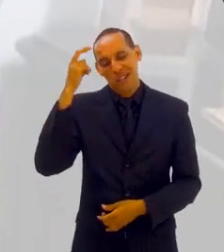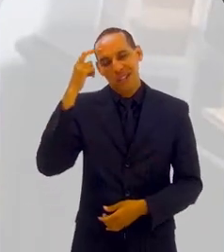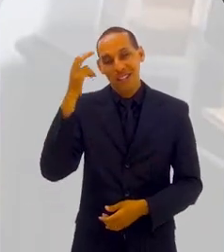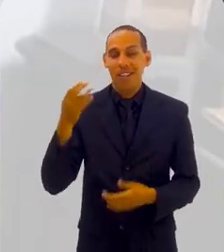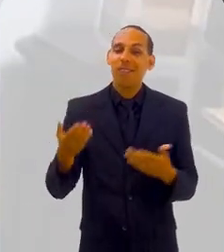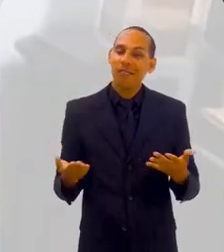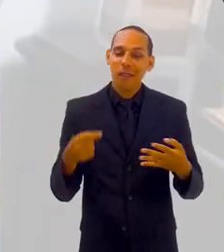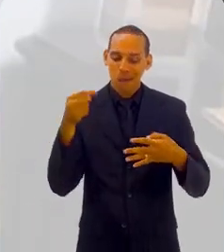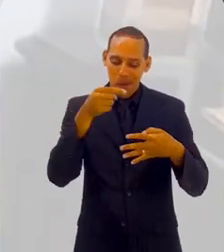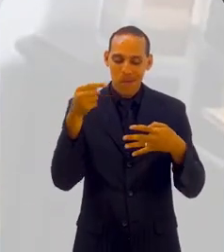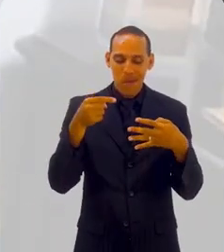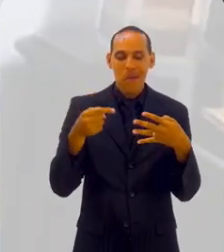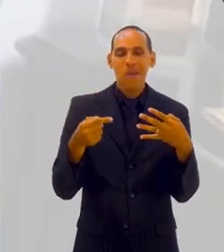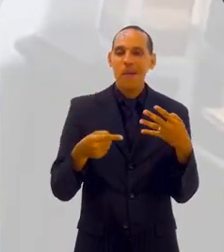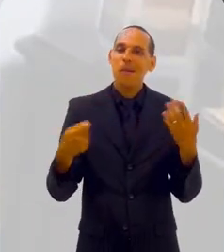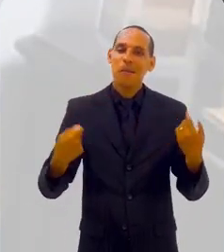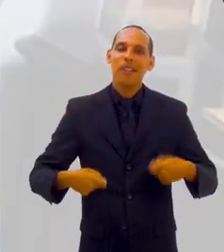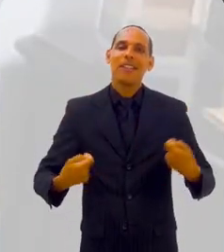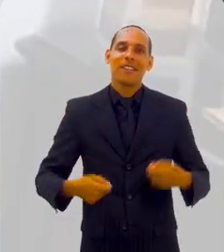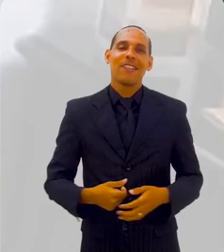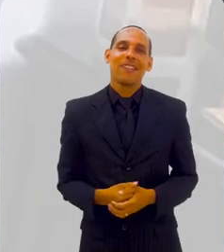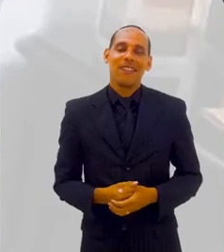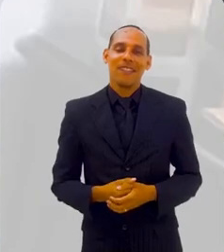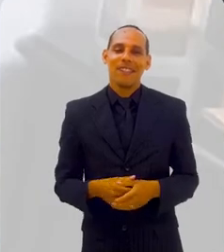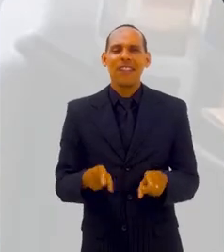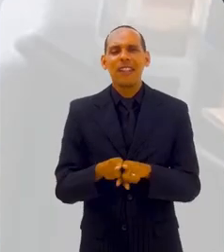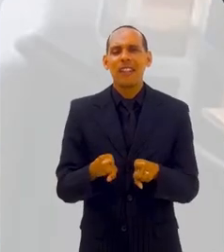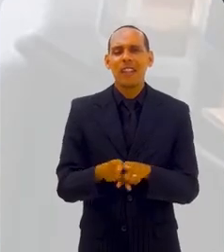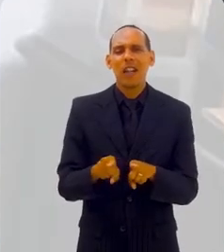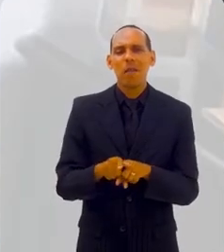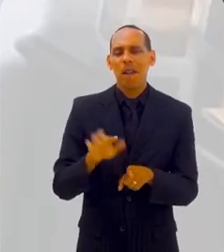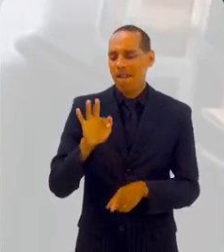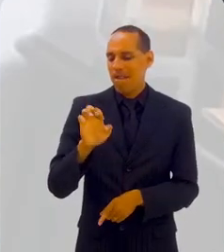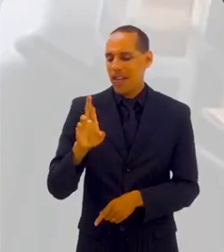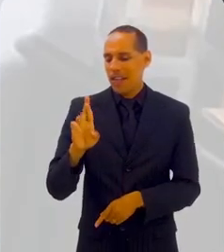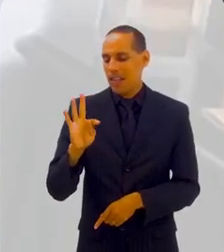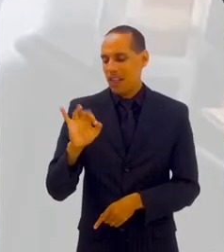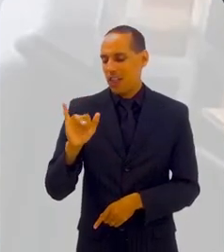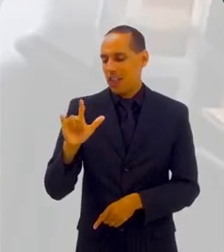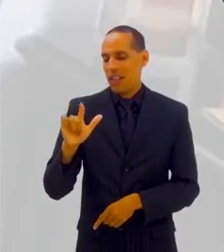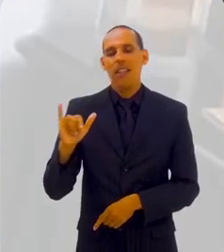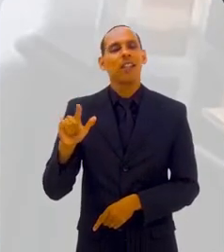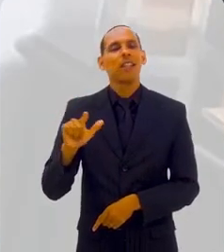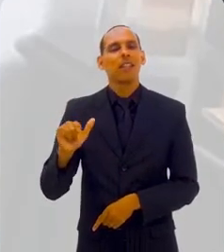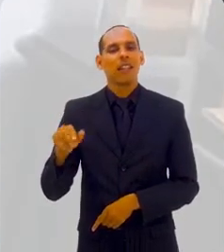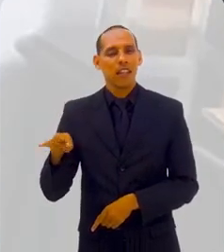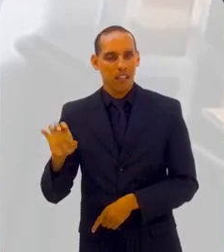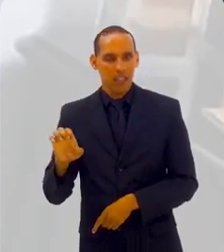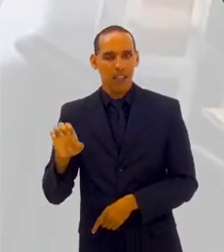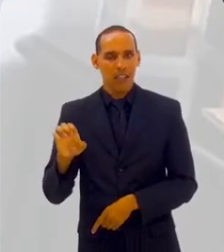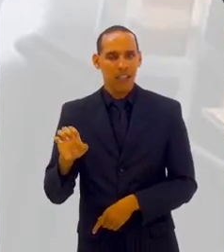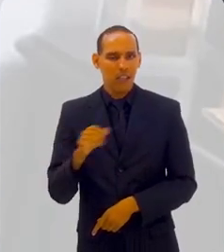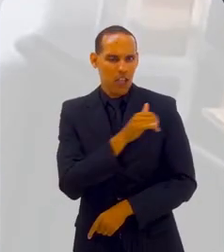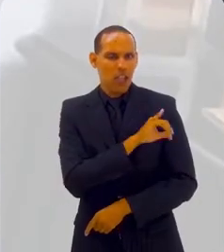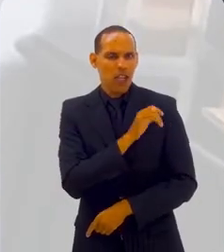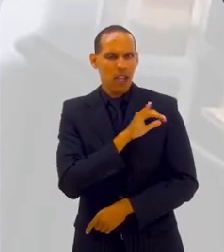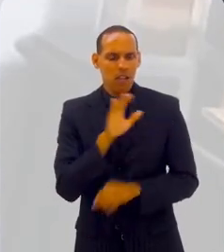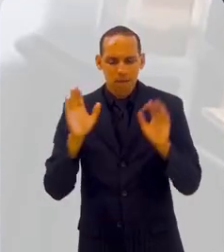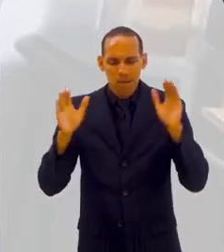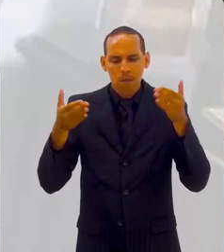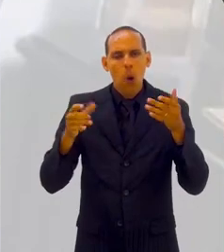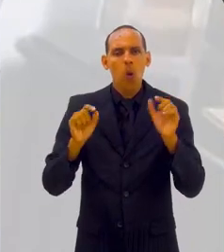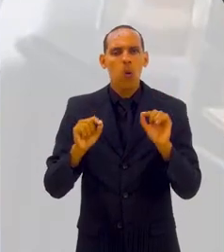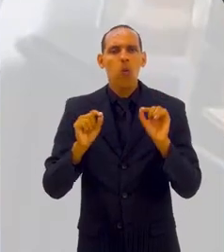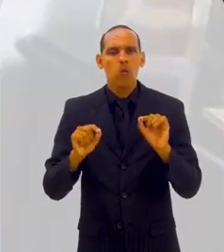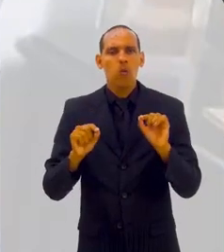exigente. Então, é por aí. Cabe também os hubs de inovação, como os fertilizantes, que eu acho que o Rio de Janeiro está muito